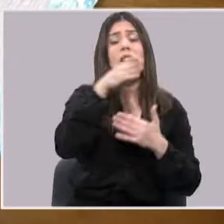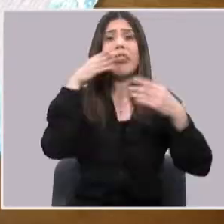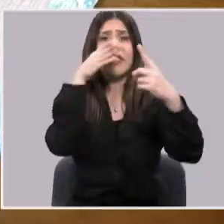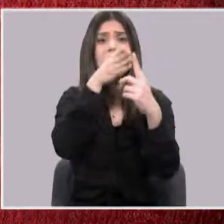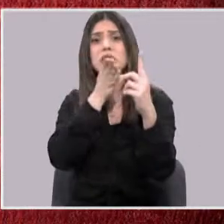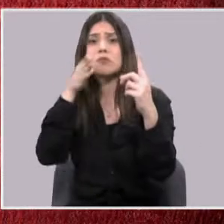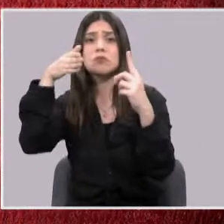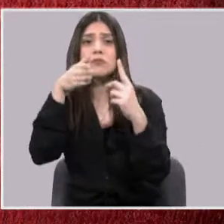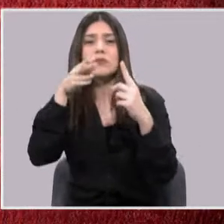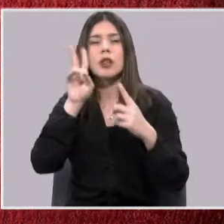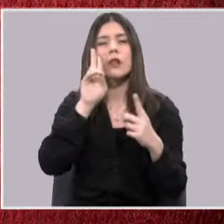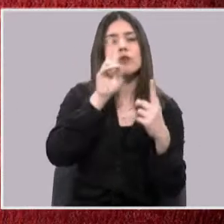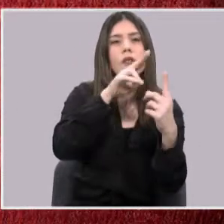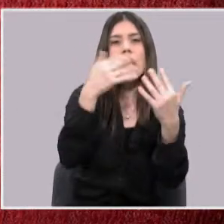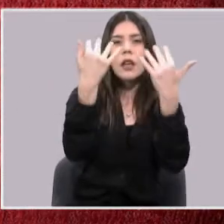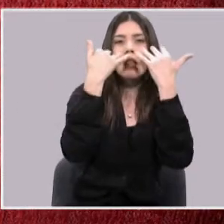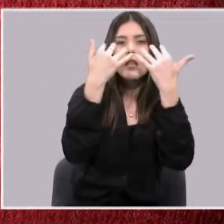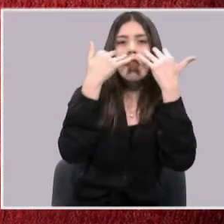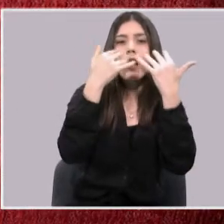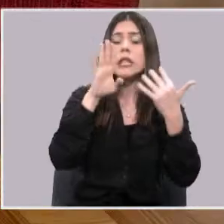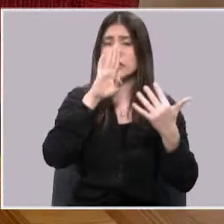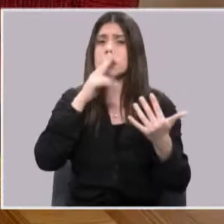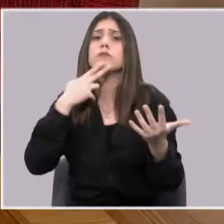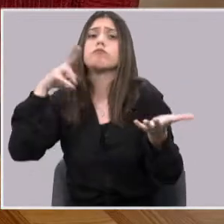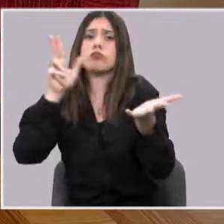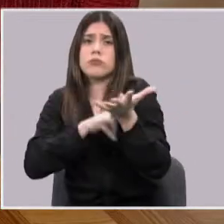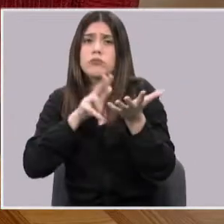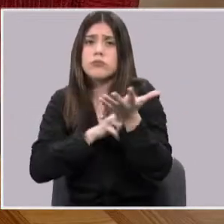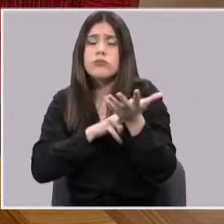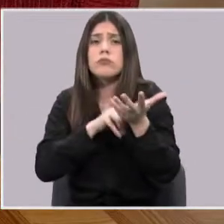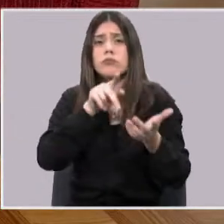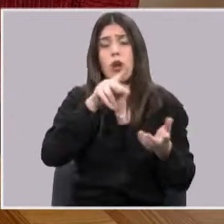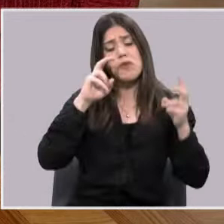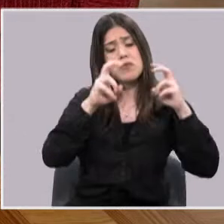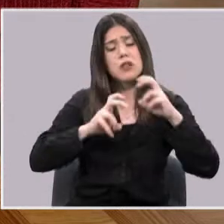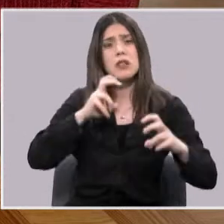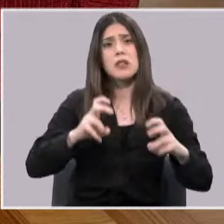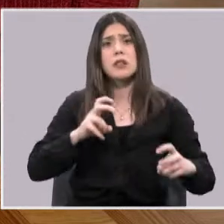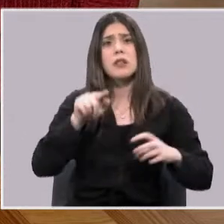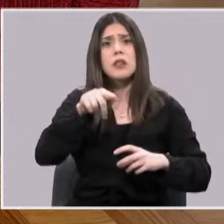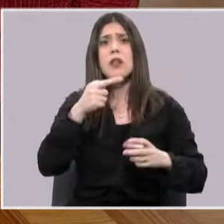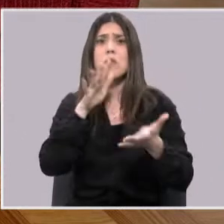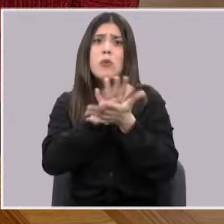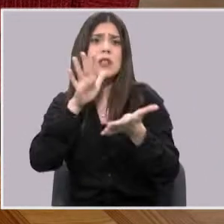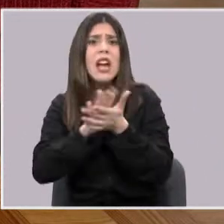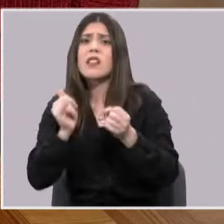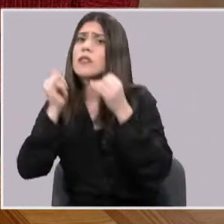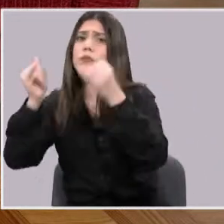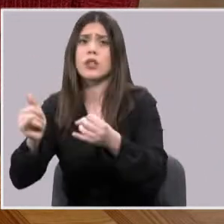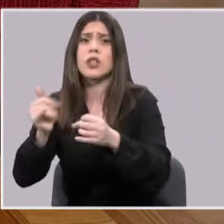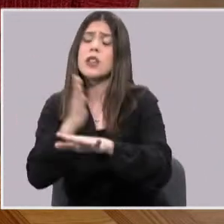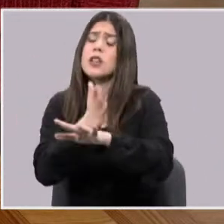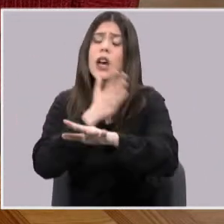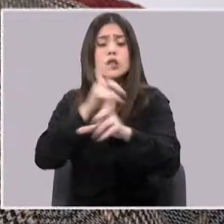sejam fontes diretas ou indiretas, e a partir do momento em que a informação estiver confirmada, verdadeiramente cruzada, publicá-la. É